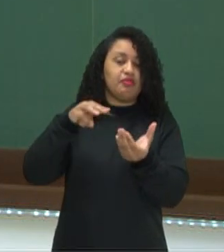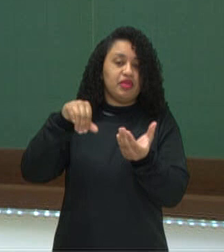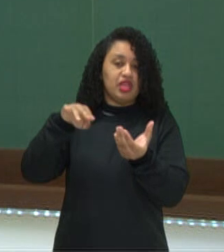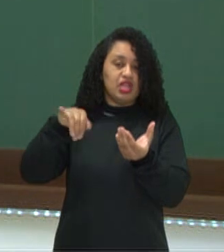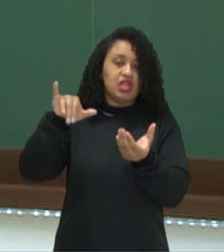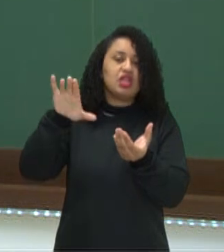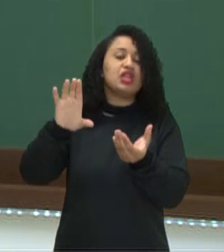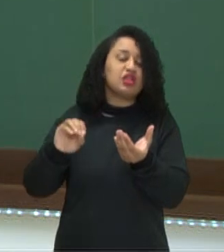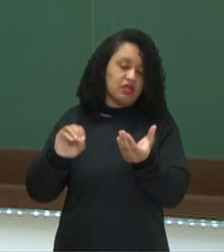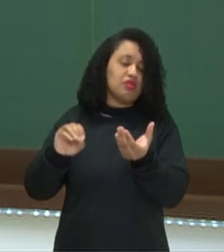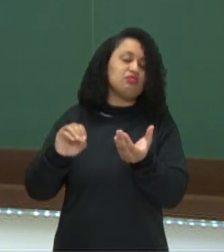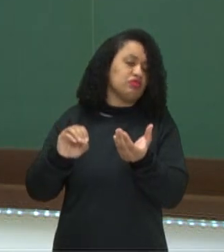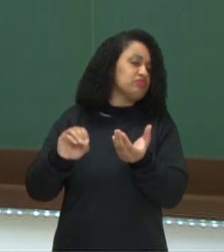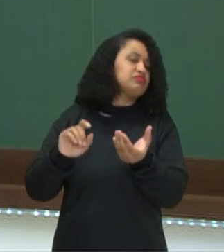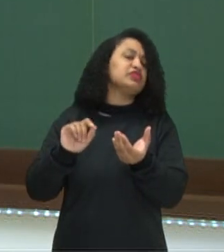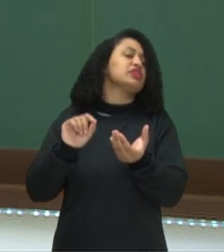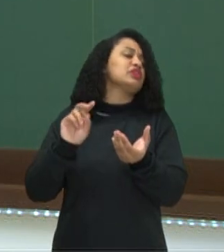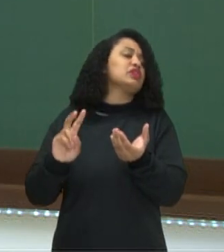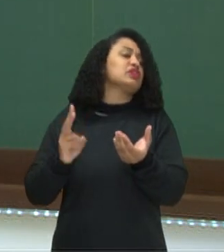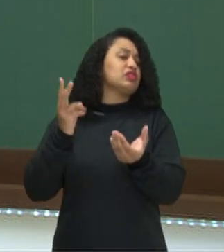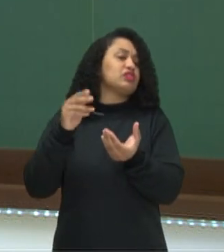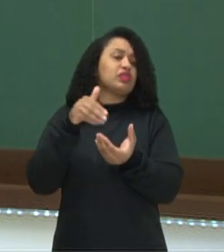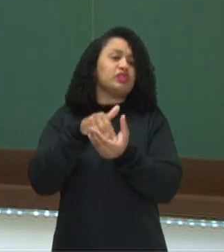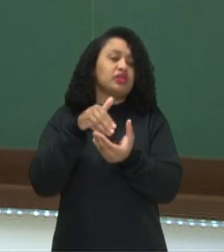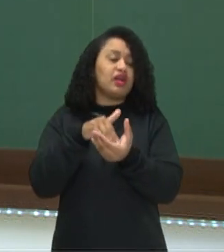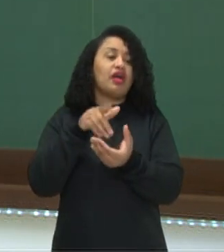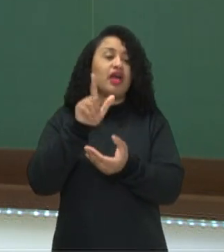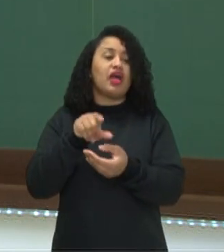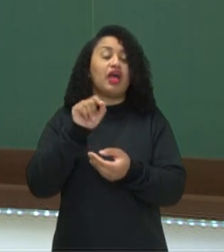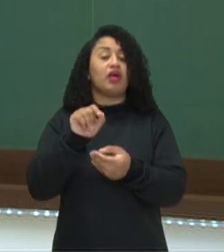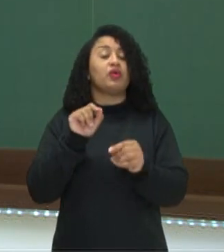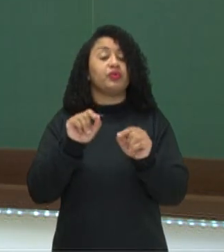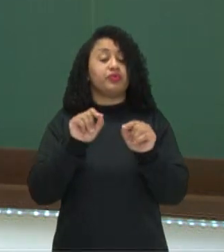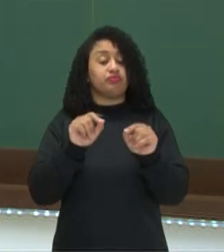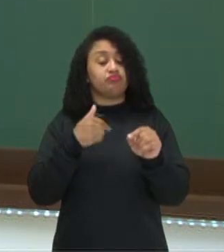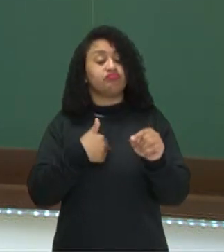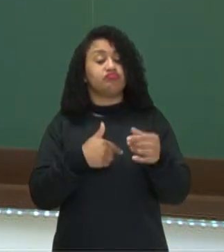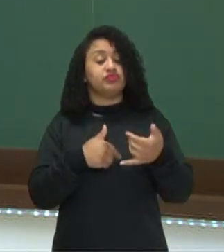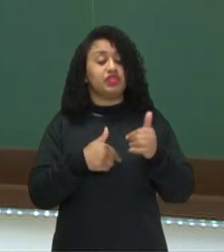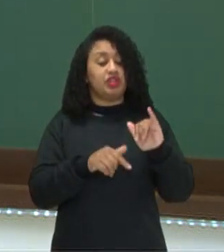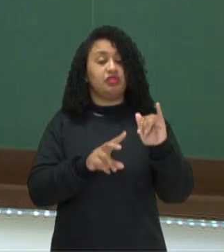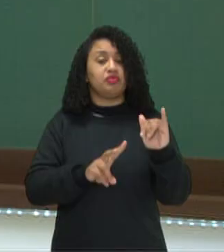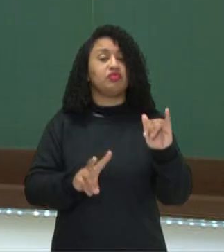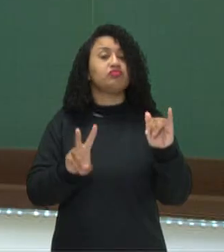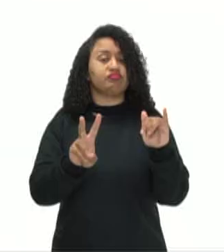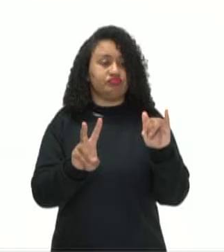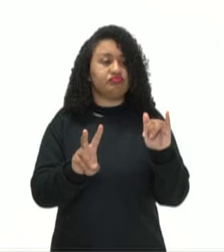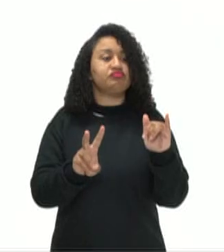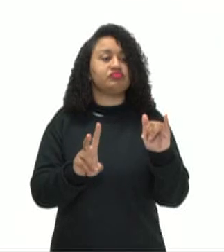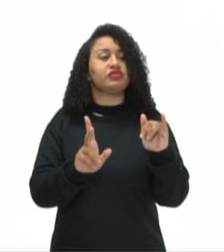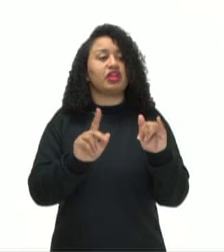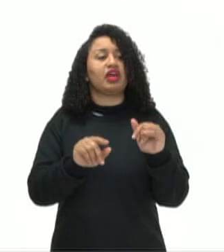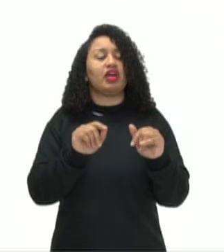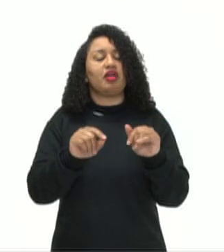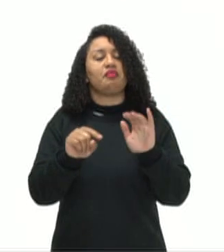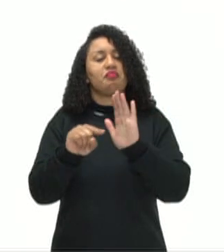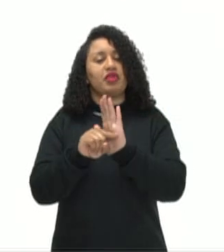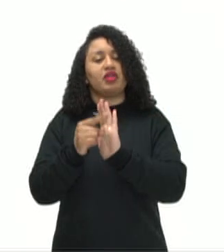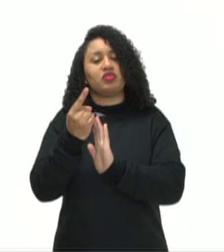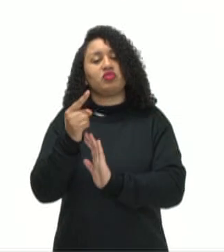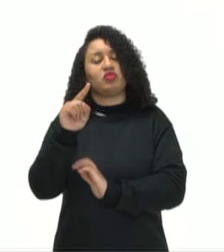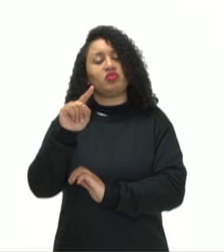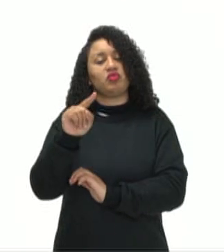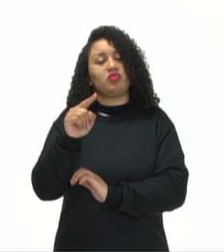atingir. Quem é esse valor mínimo? Esse valor mínimo é determinado pelo y vértice, que neste caso é menos 1